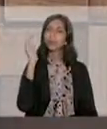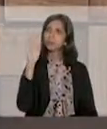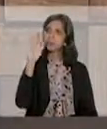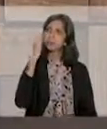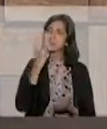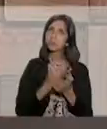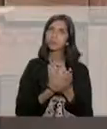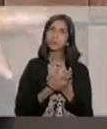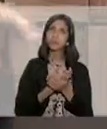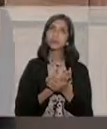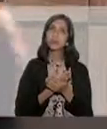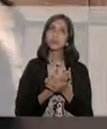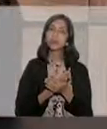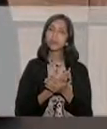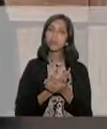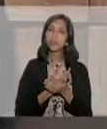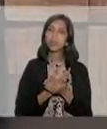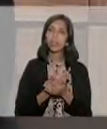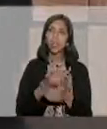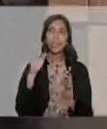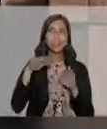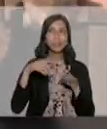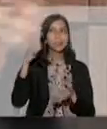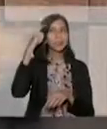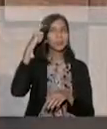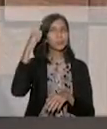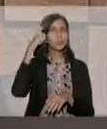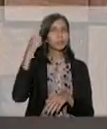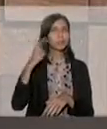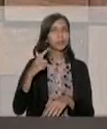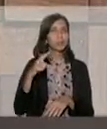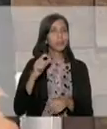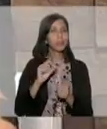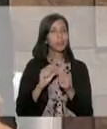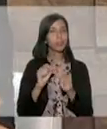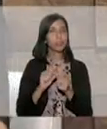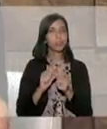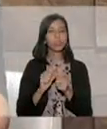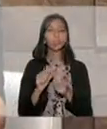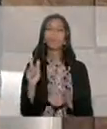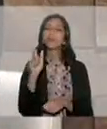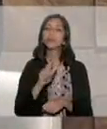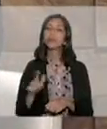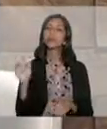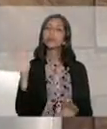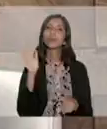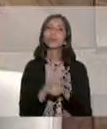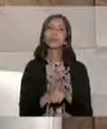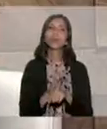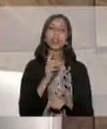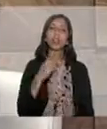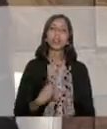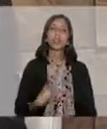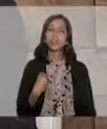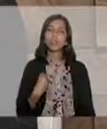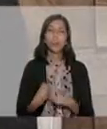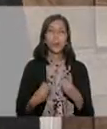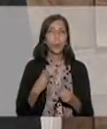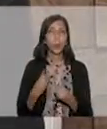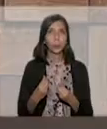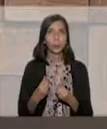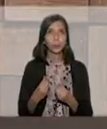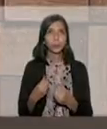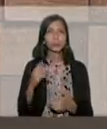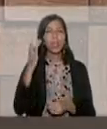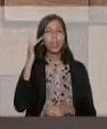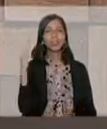que acredito que inconscientemente eu estou usando essa experiência. O que a literatura mais te ajudou na vida prática de roteirista?